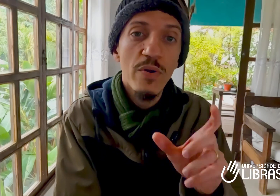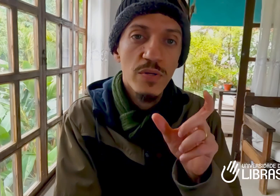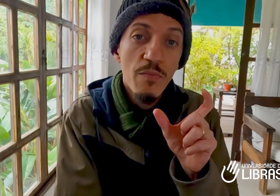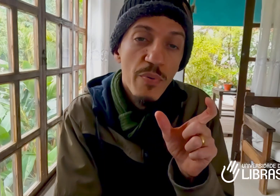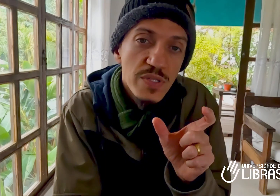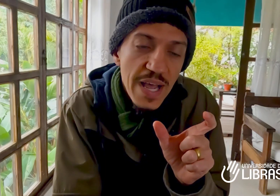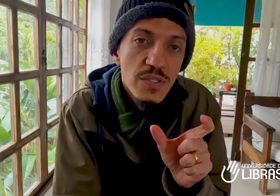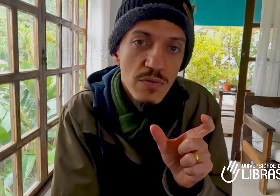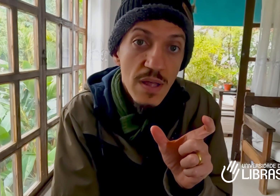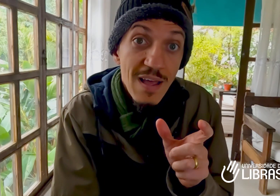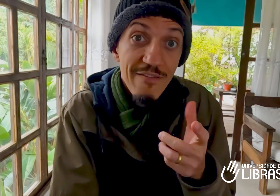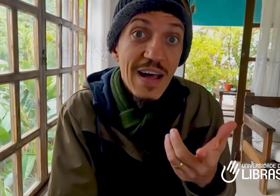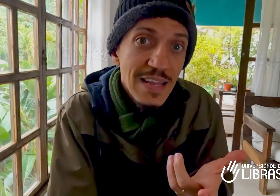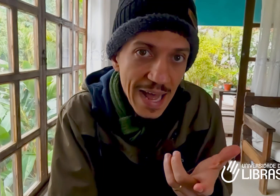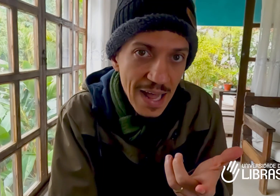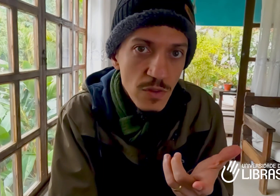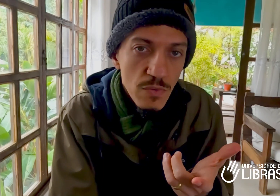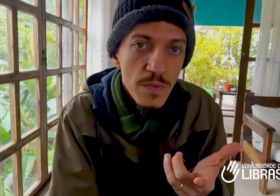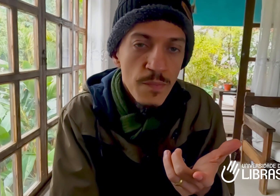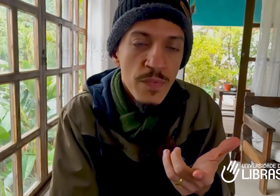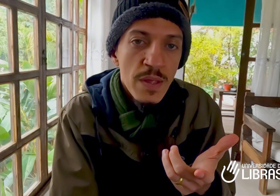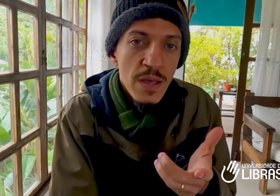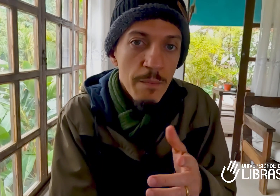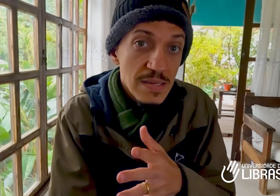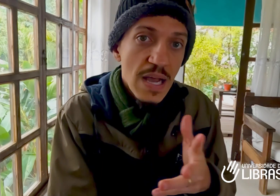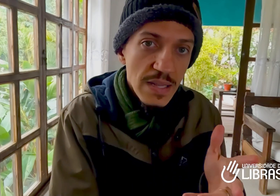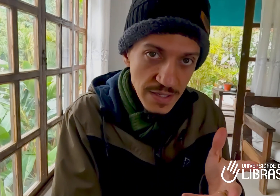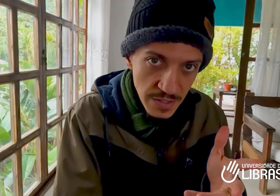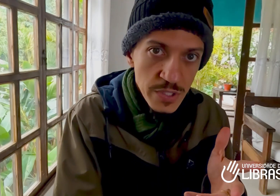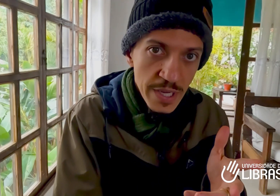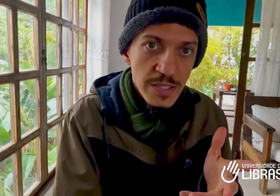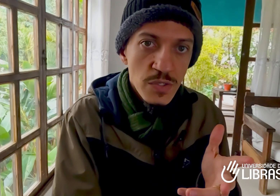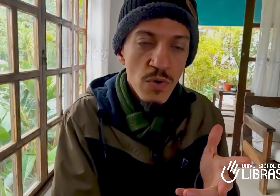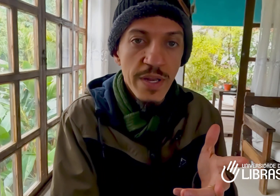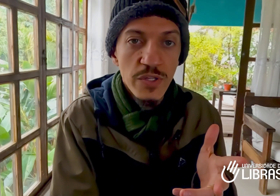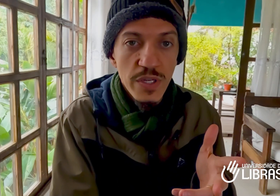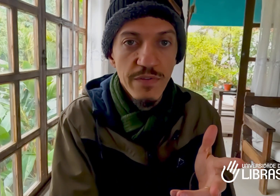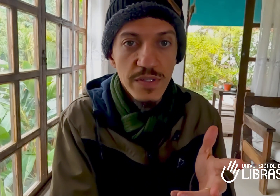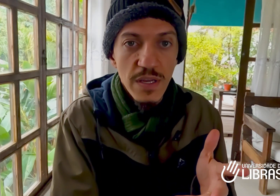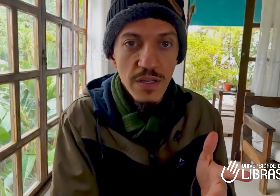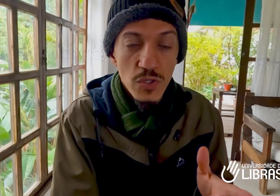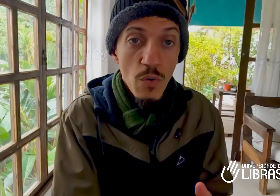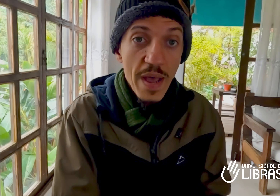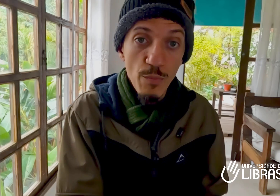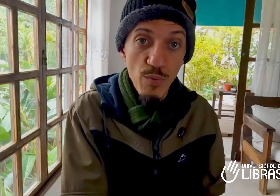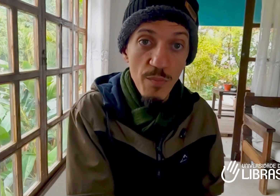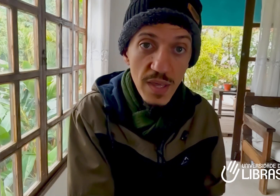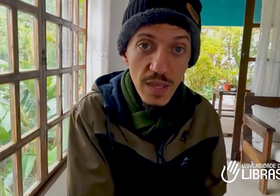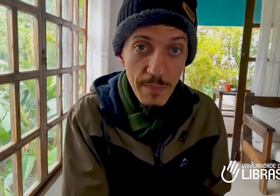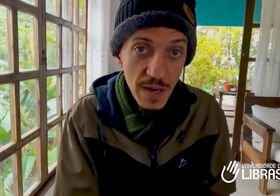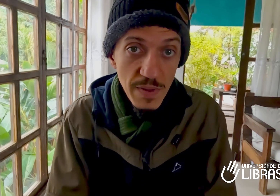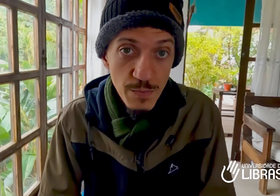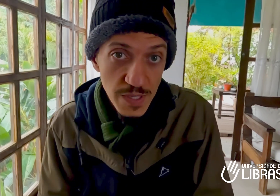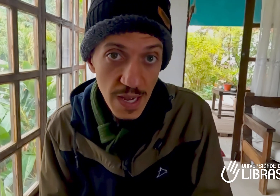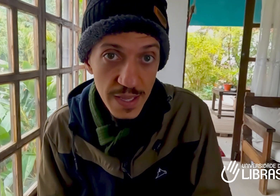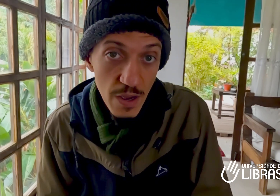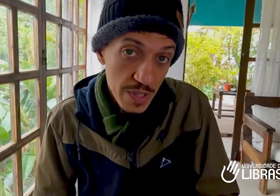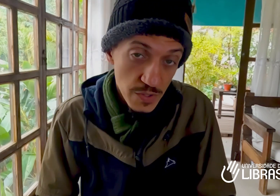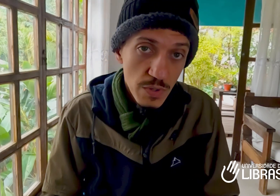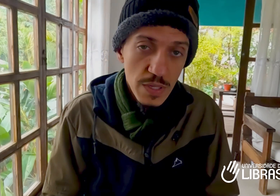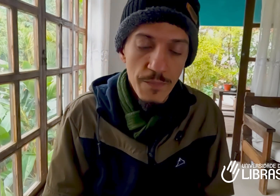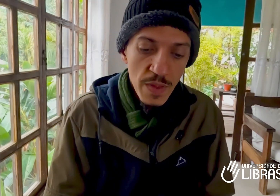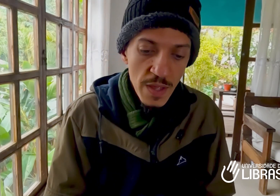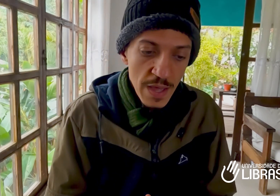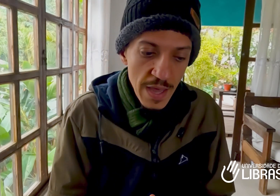um processo validado, baseado nas neurociências cognitivas, descoberto por mim e pela minha esposa Raquel,